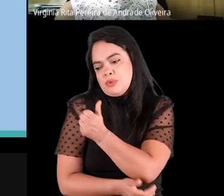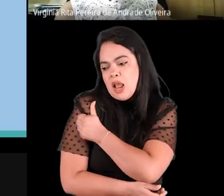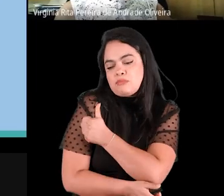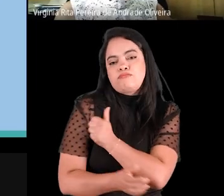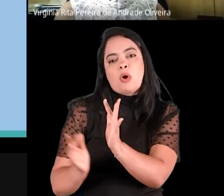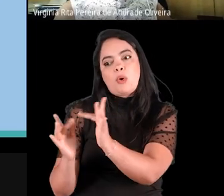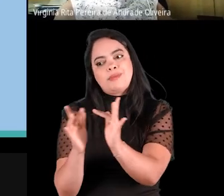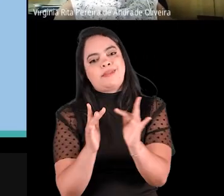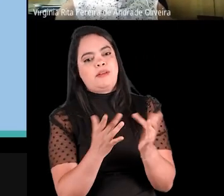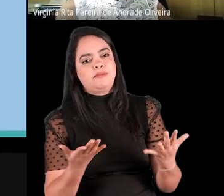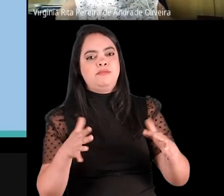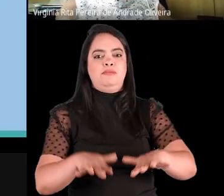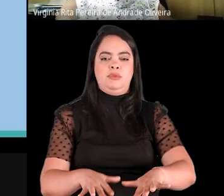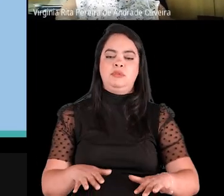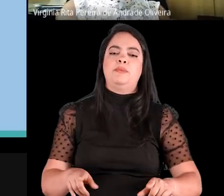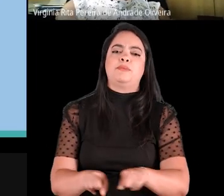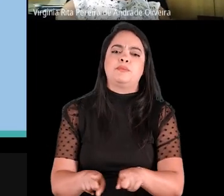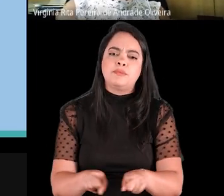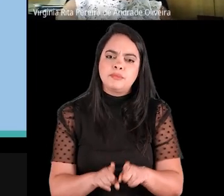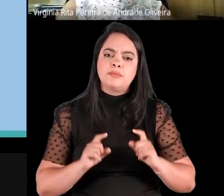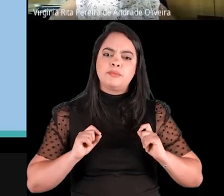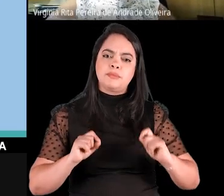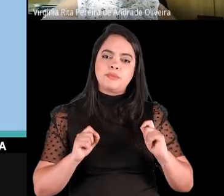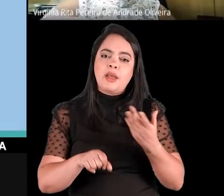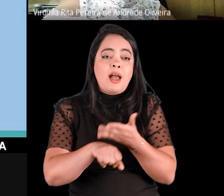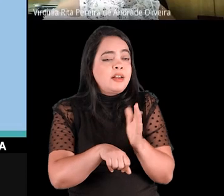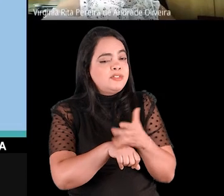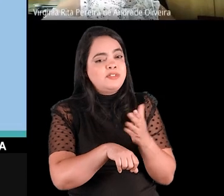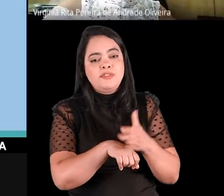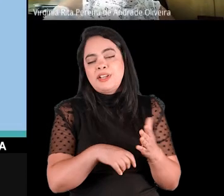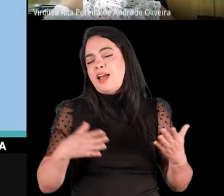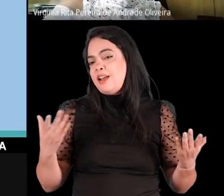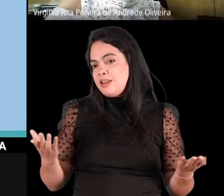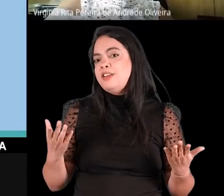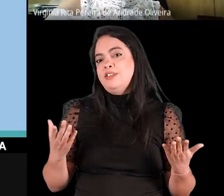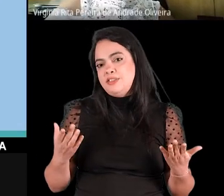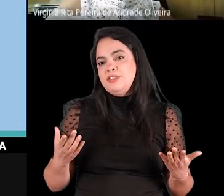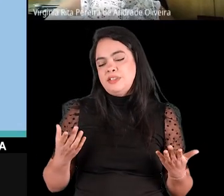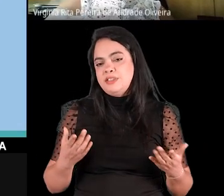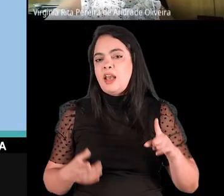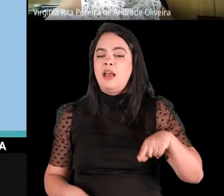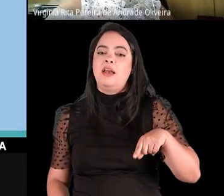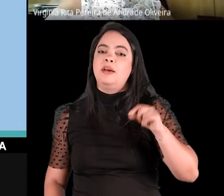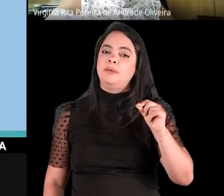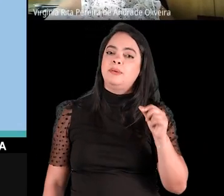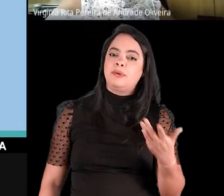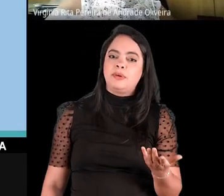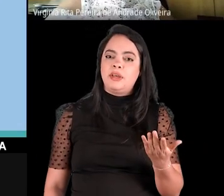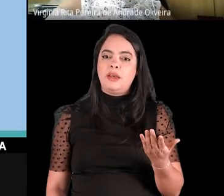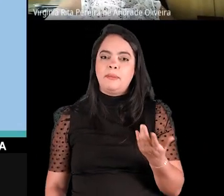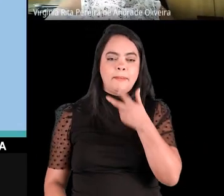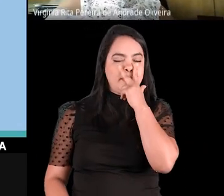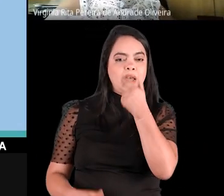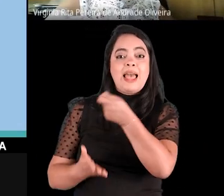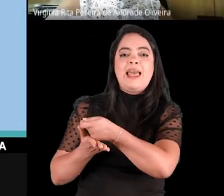né? E, por outro lado, eles também estavam fazendo uma atividade que era um exercício de redação,